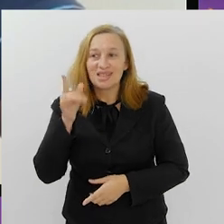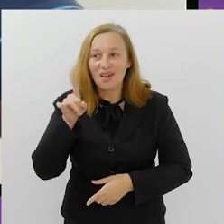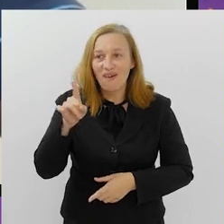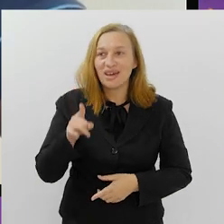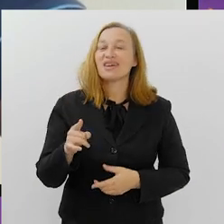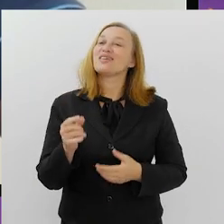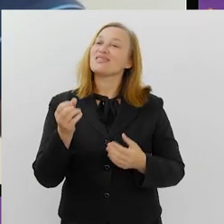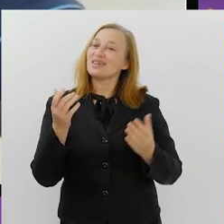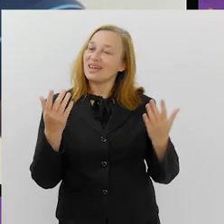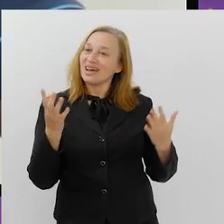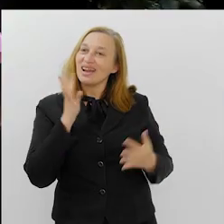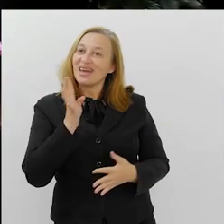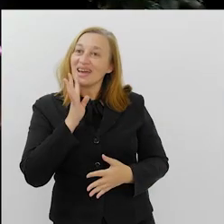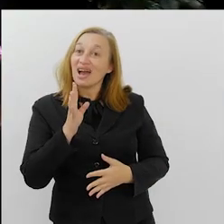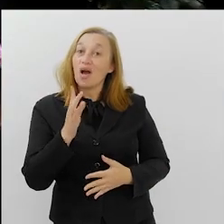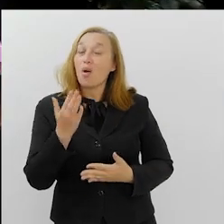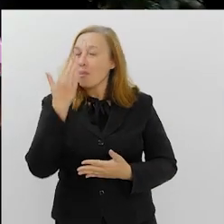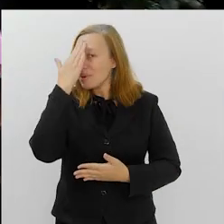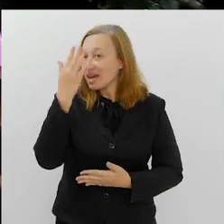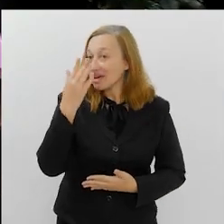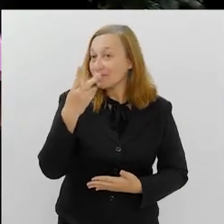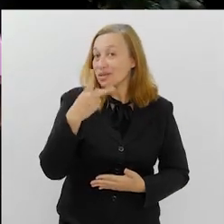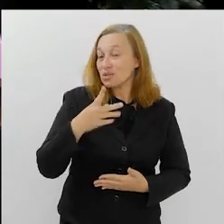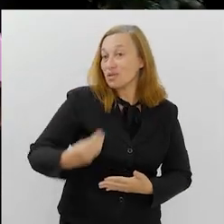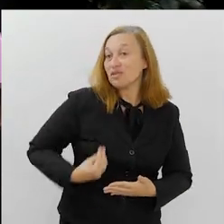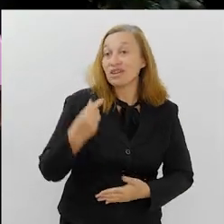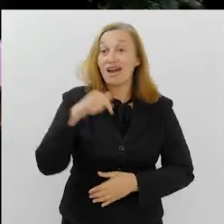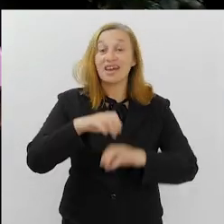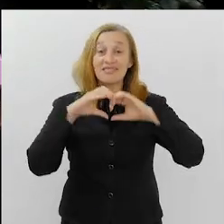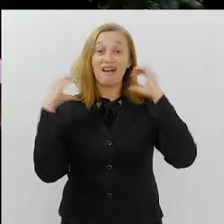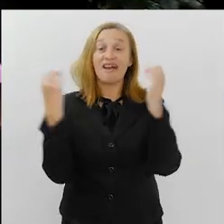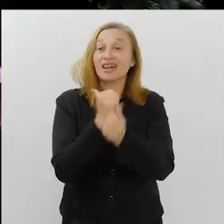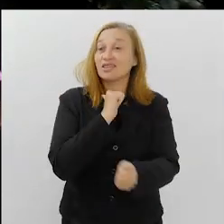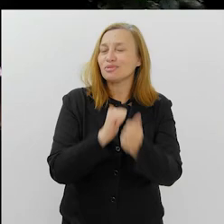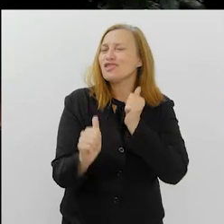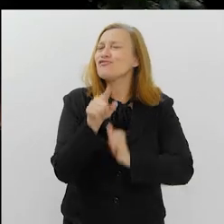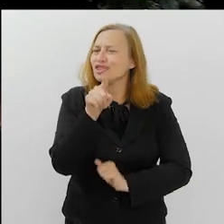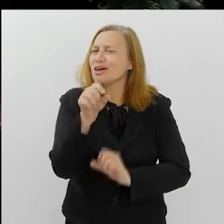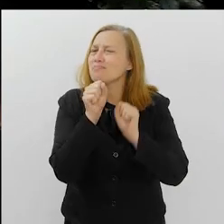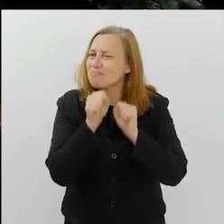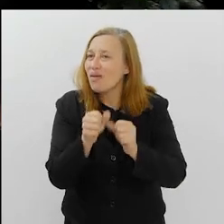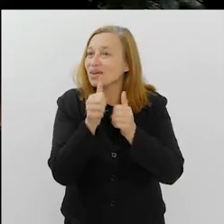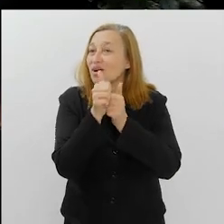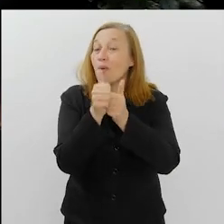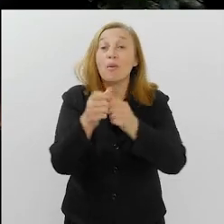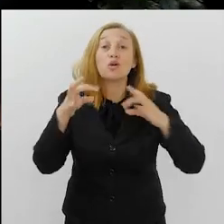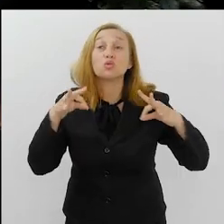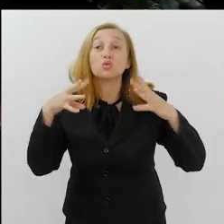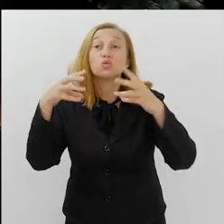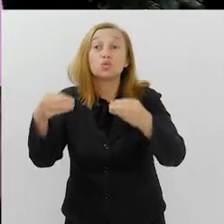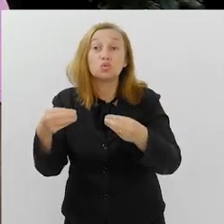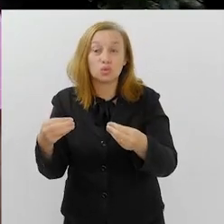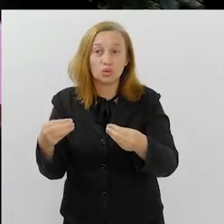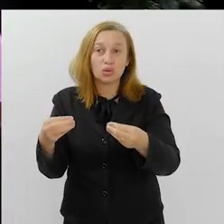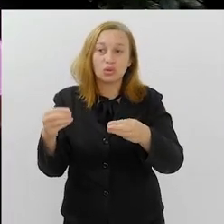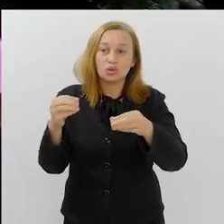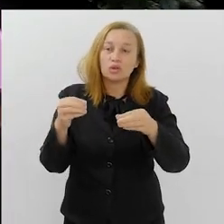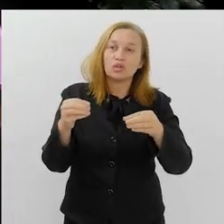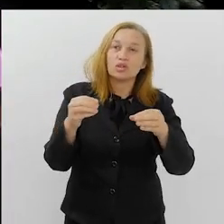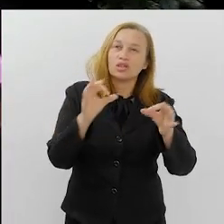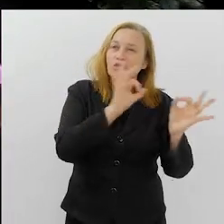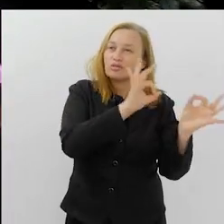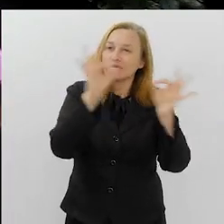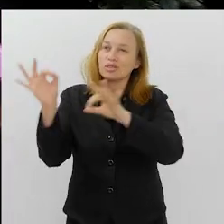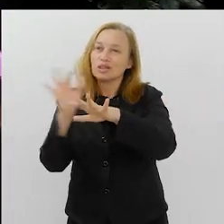presencialmente. Beleza, Reinaldo, obrigado então pela presença aqui no Arena Esportiva e você pode acompanhar tudo através